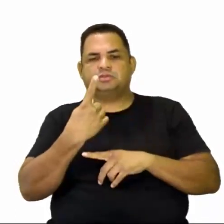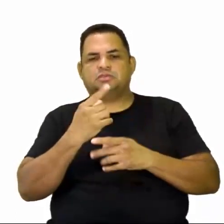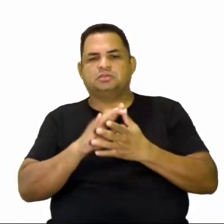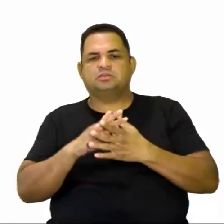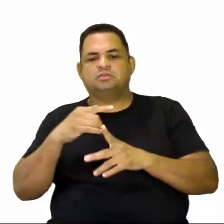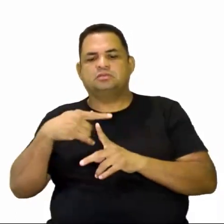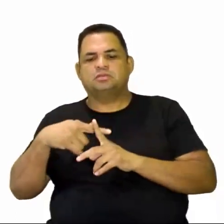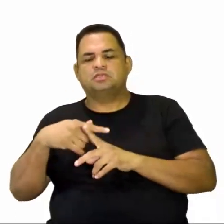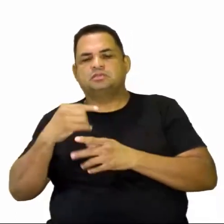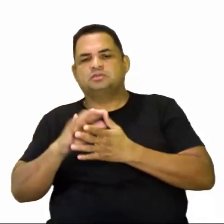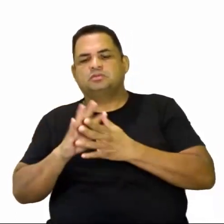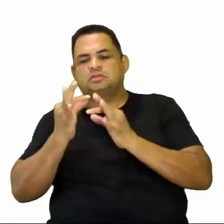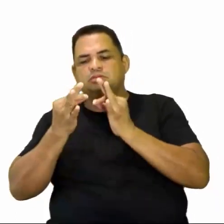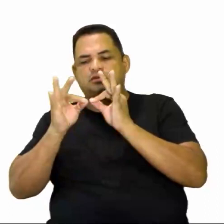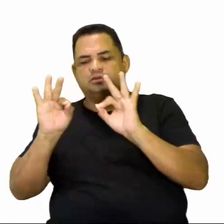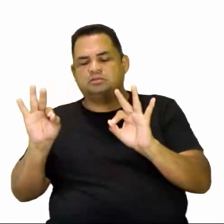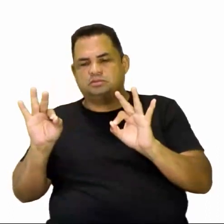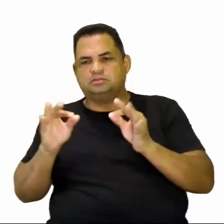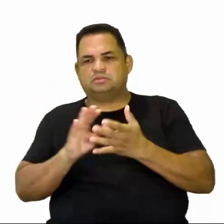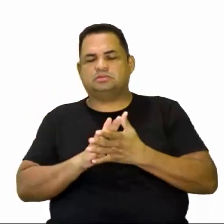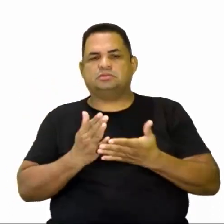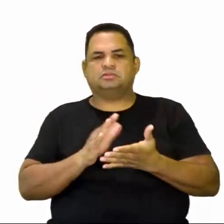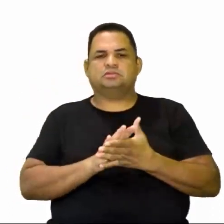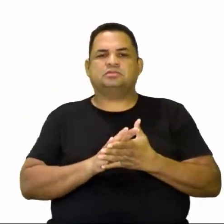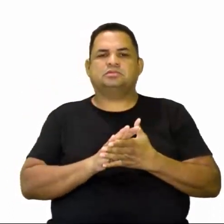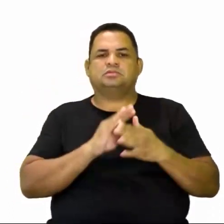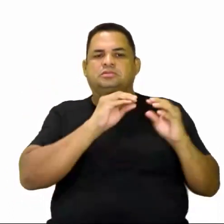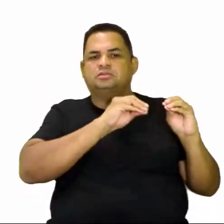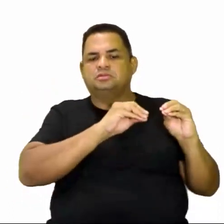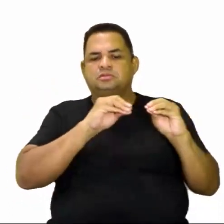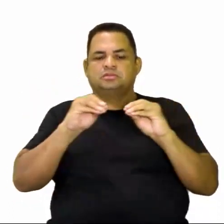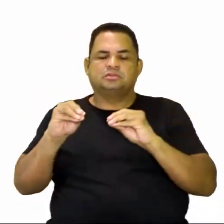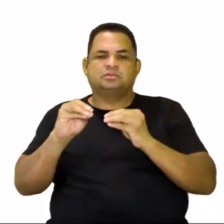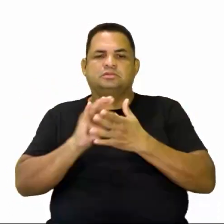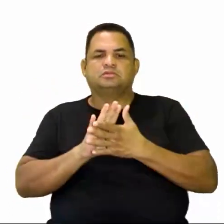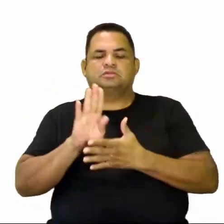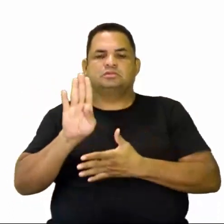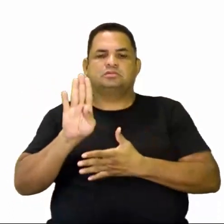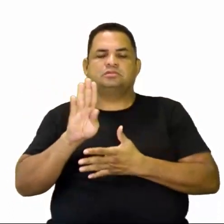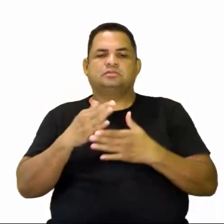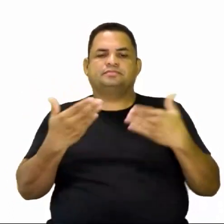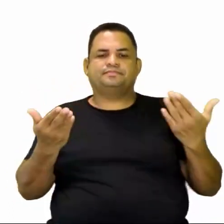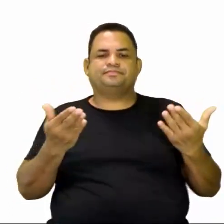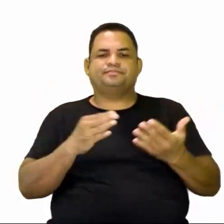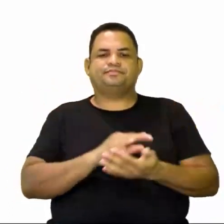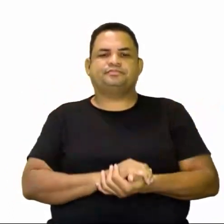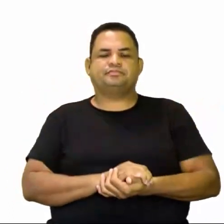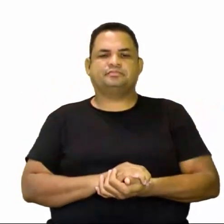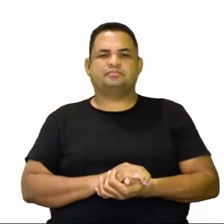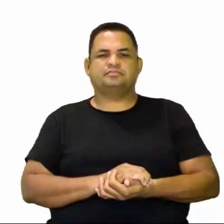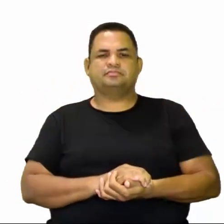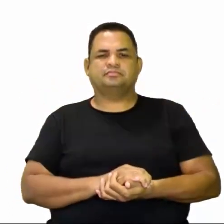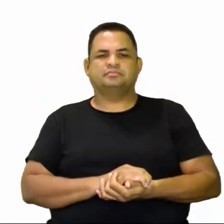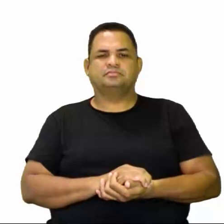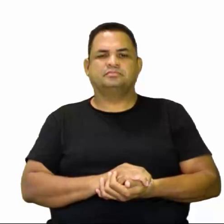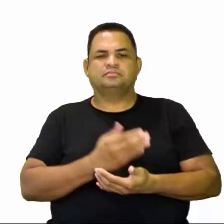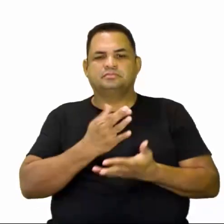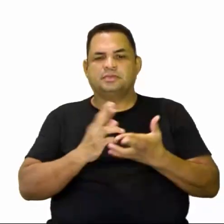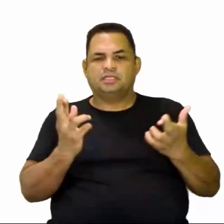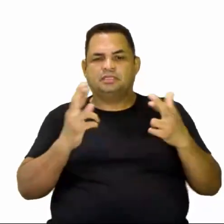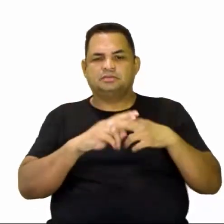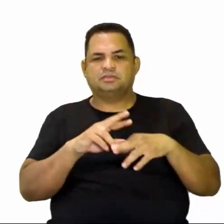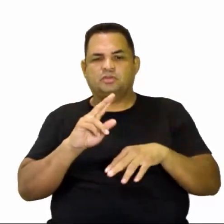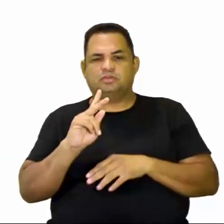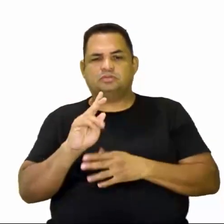quem foi deslocado foi o B. E no caso da reação, é o hidrogênio. Tudo bem?